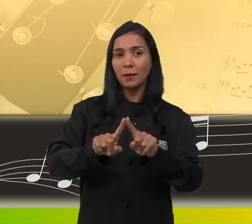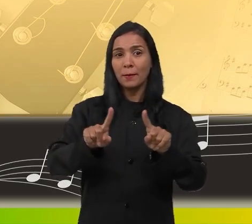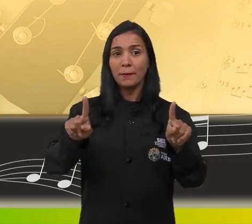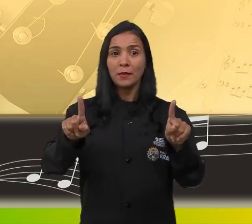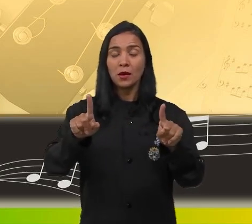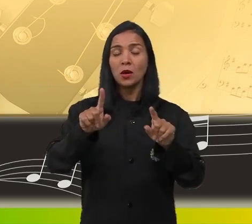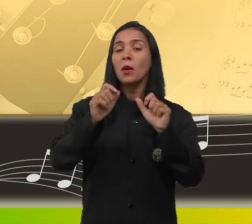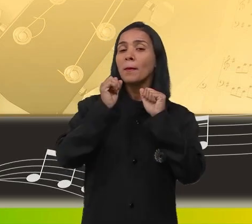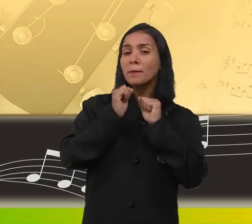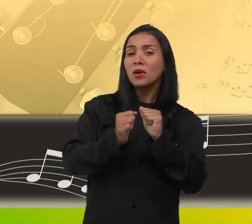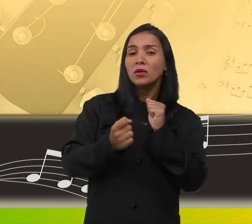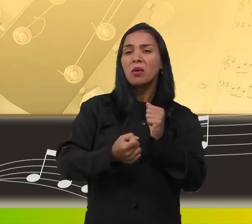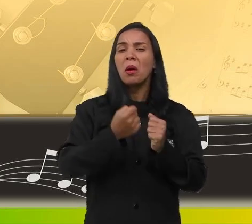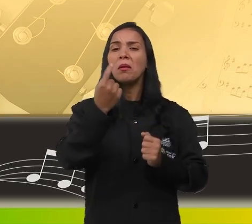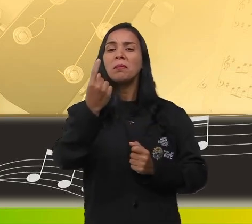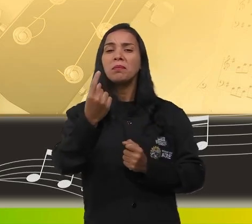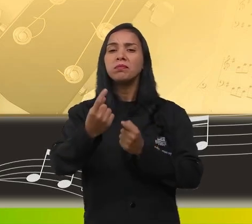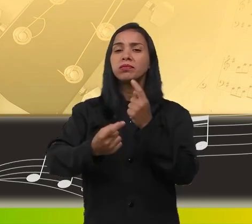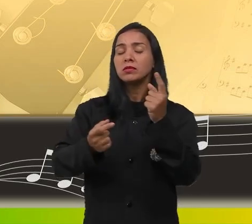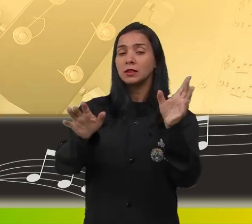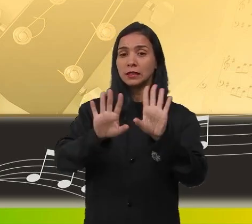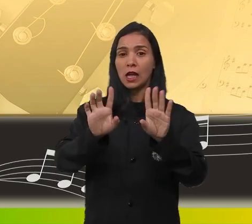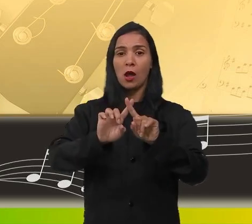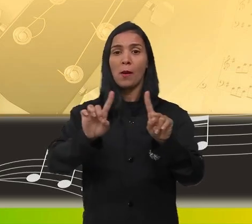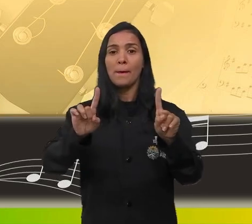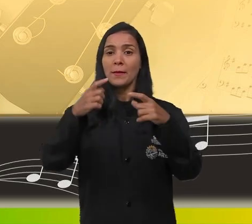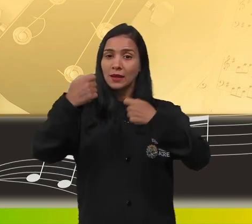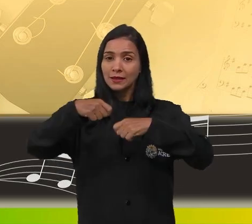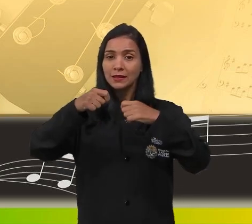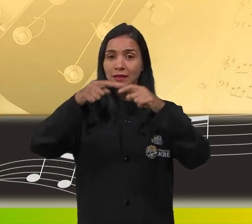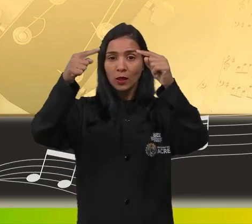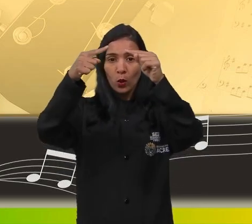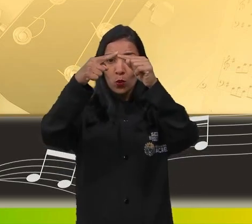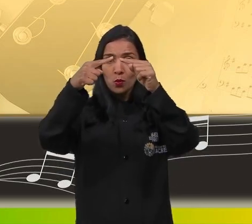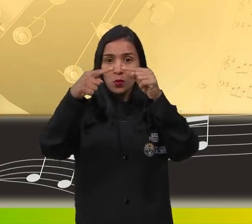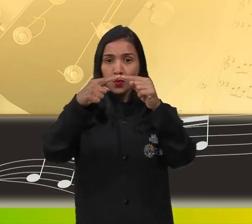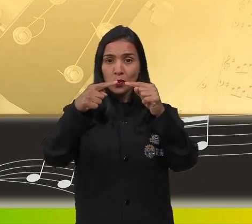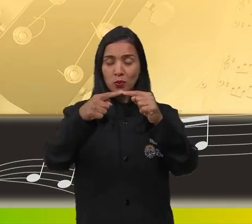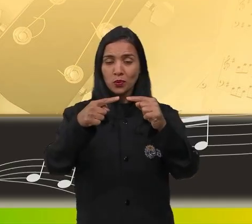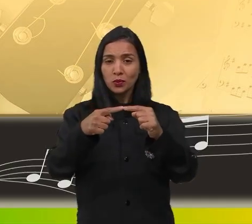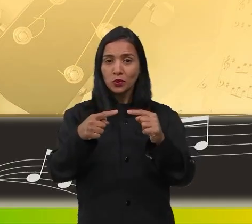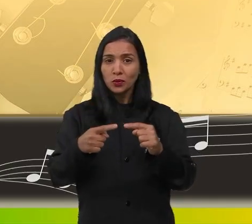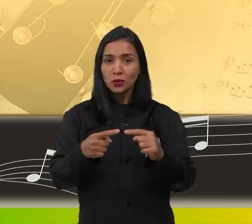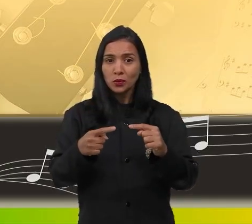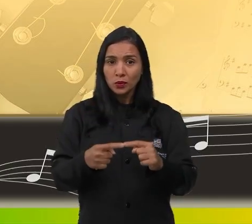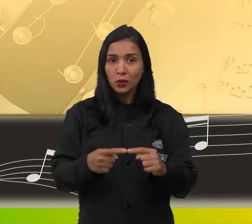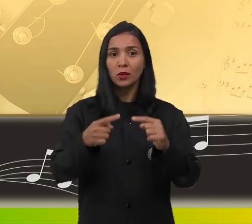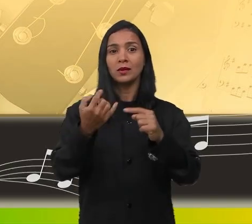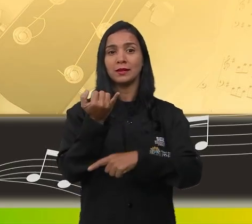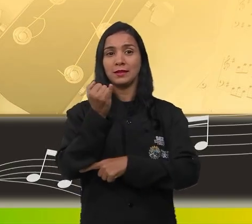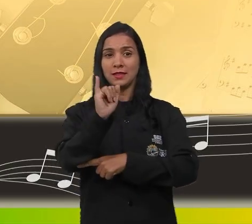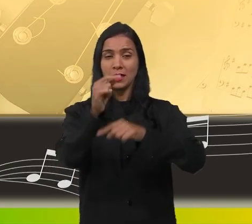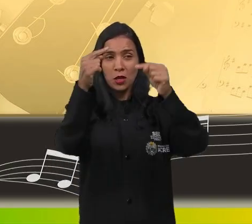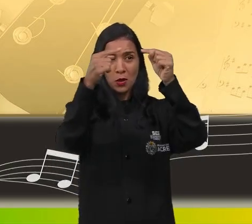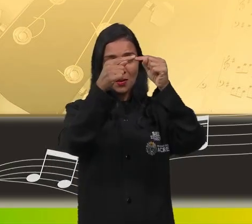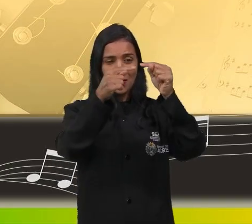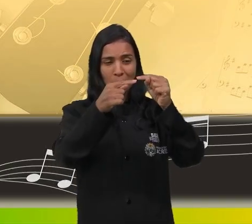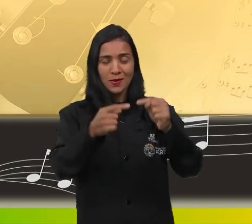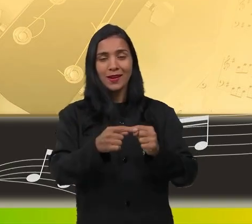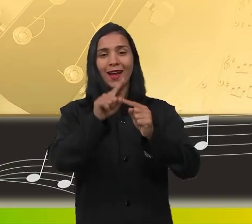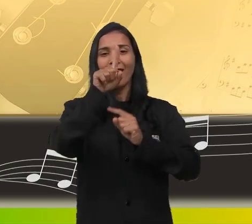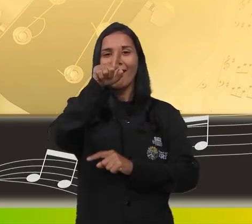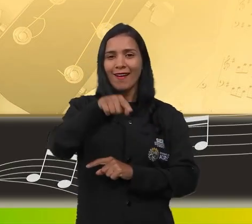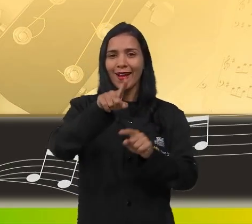porém ficaria sem graça. Por isso, quanto mais notas musicais você tocar simultaneamente, os acordes, de